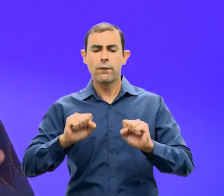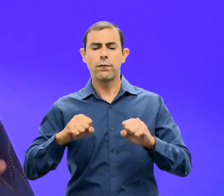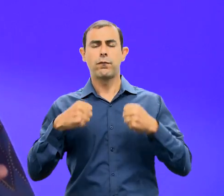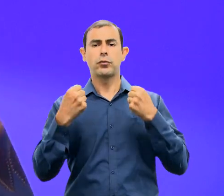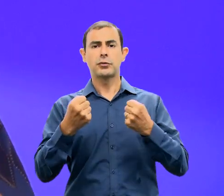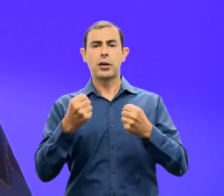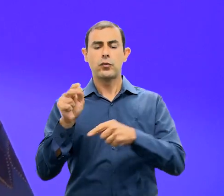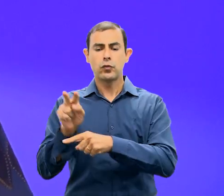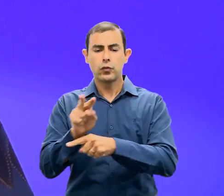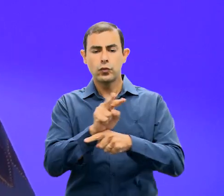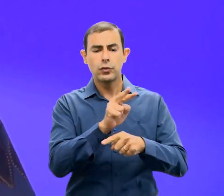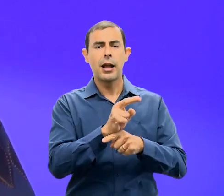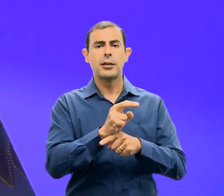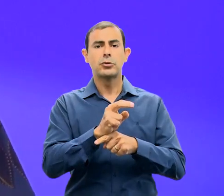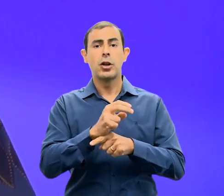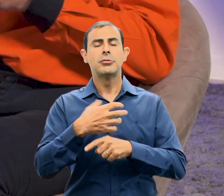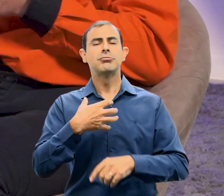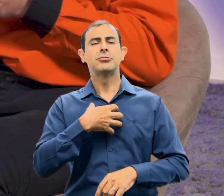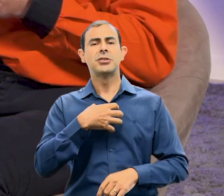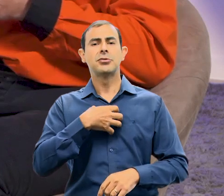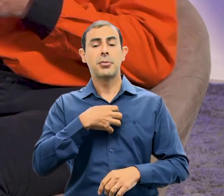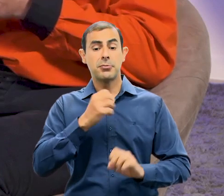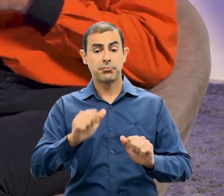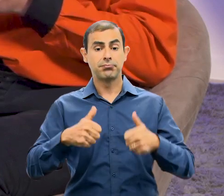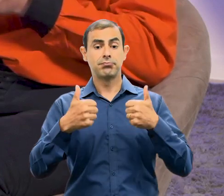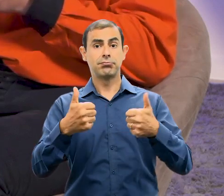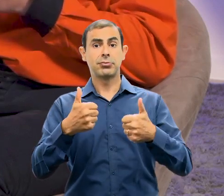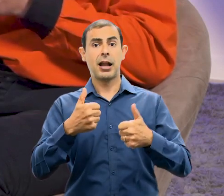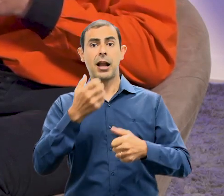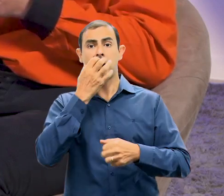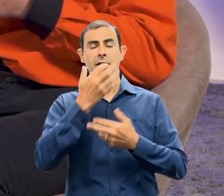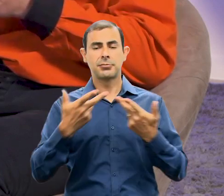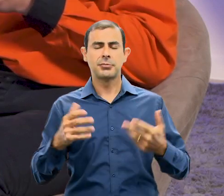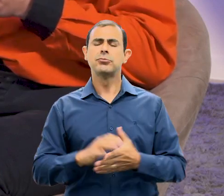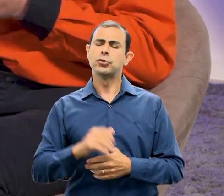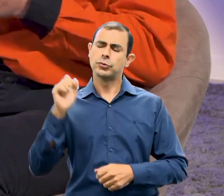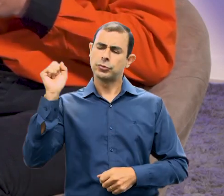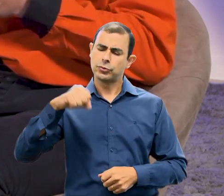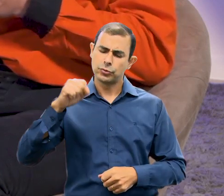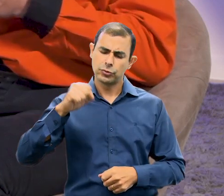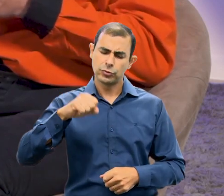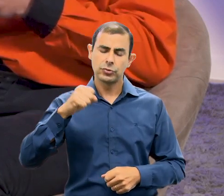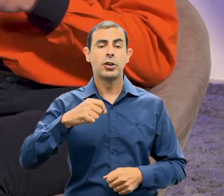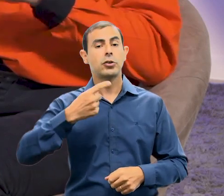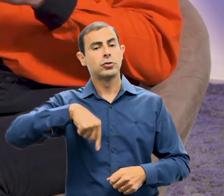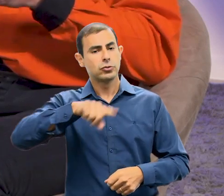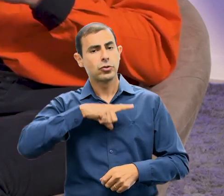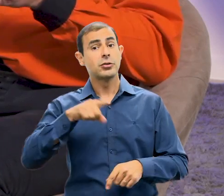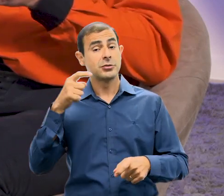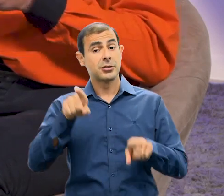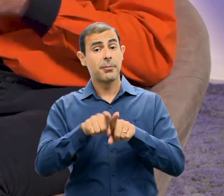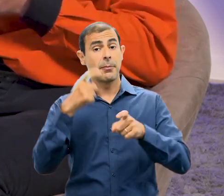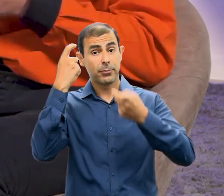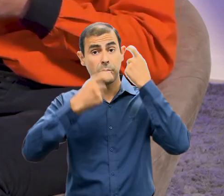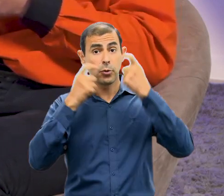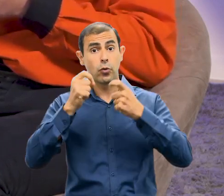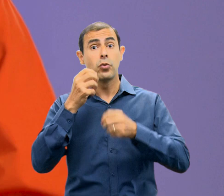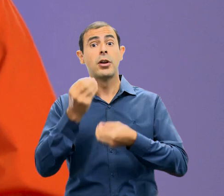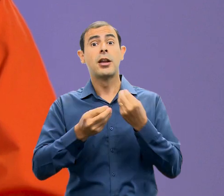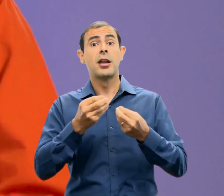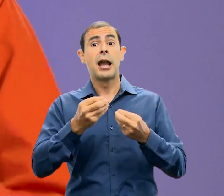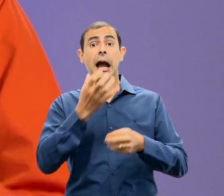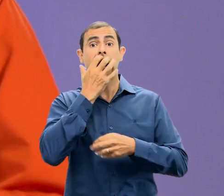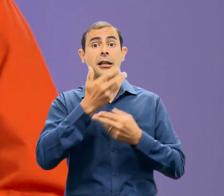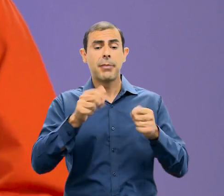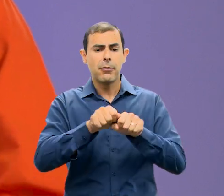o bem-estar animal aqui na nossa capital também? Sem dúvida. Uma das nossas preocupações também é com a proliferação dos animais e os cães e gatos virarem